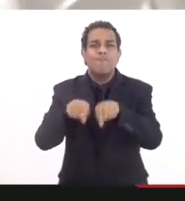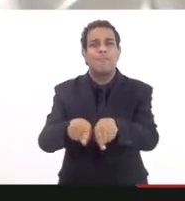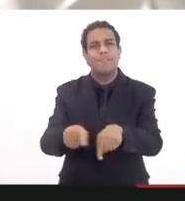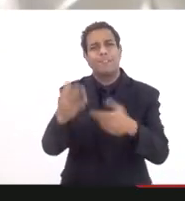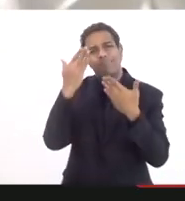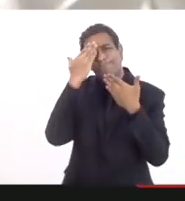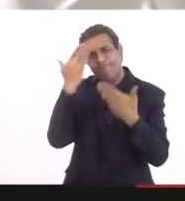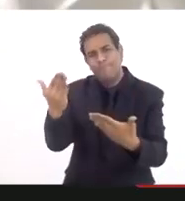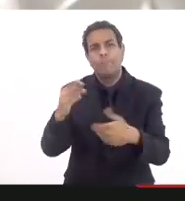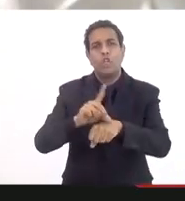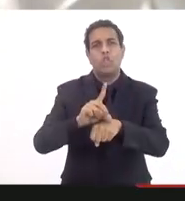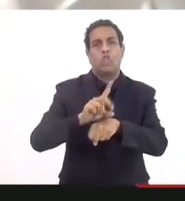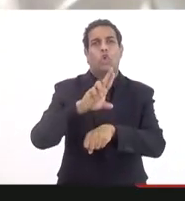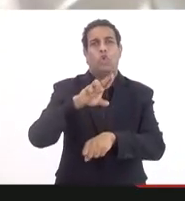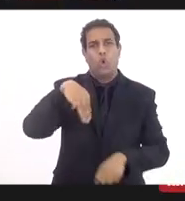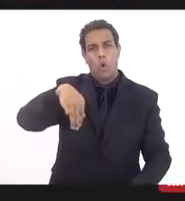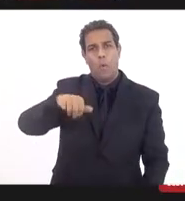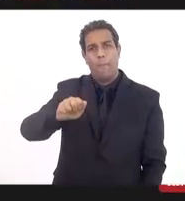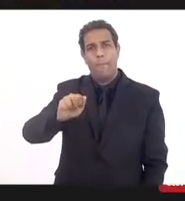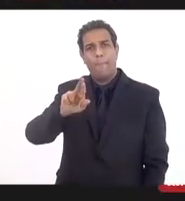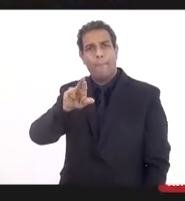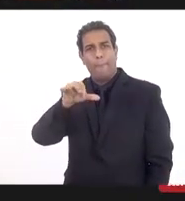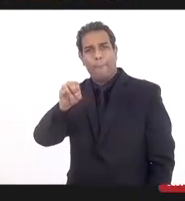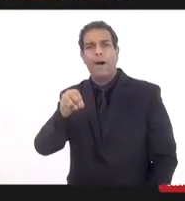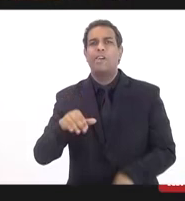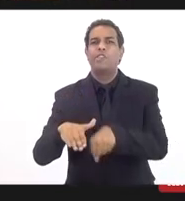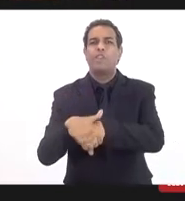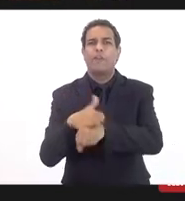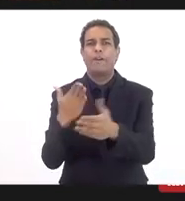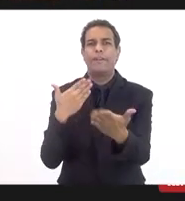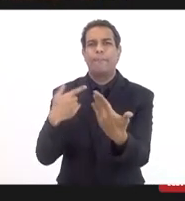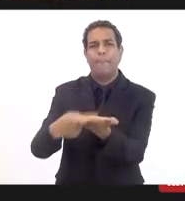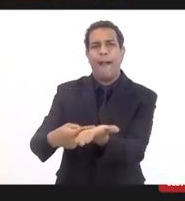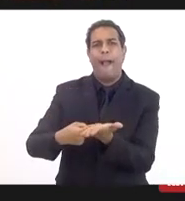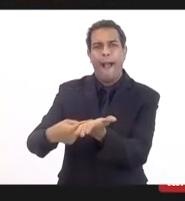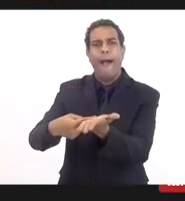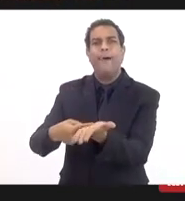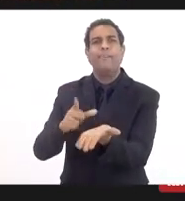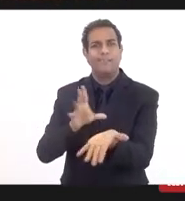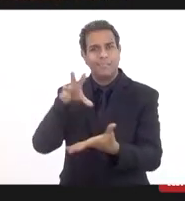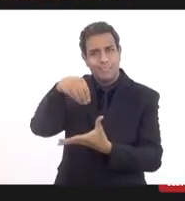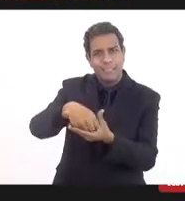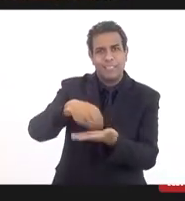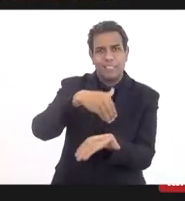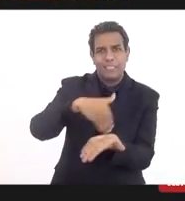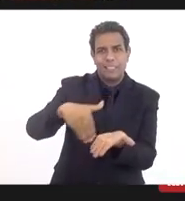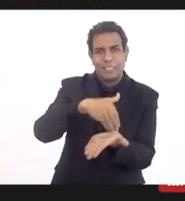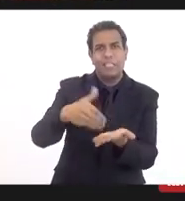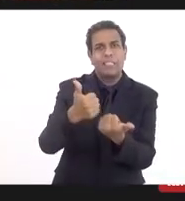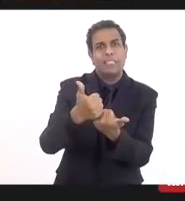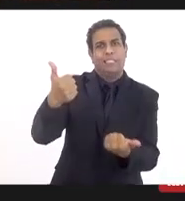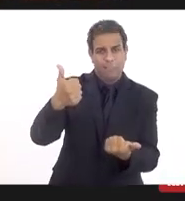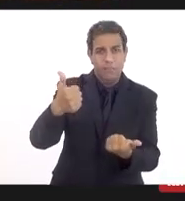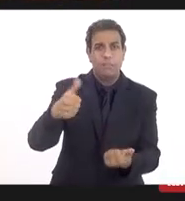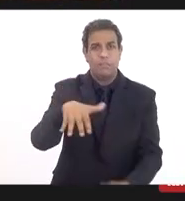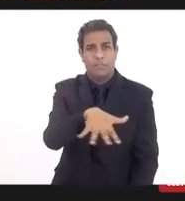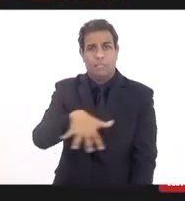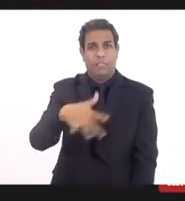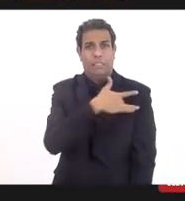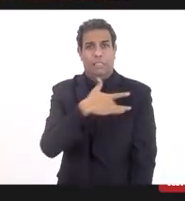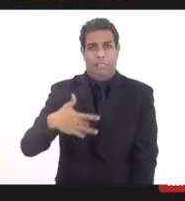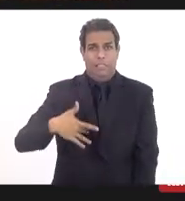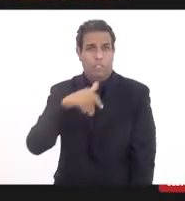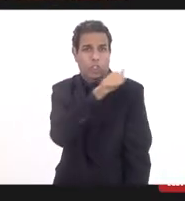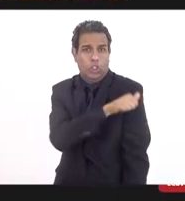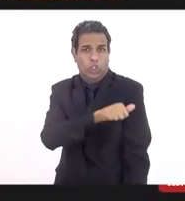Mário Sérgio, com quem eu tenho conversado permanentemente, que na Secretaria de Saúde responde, né,